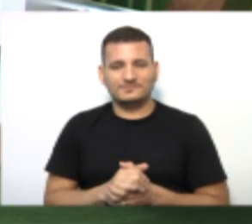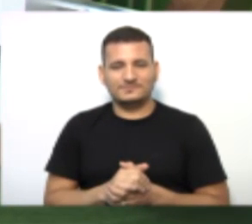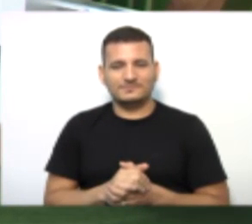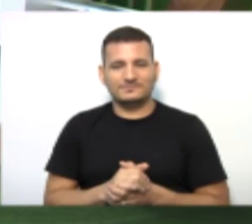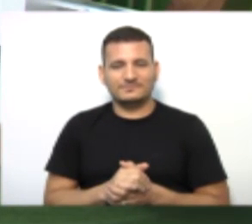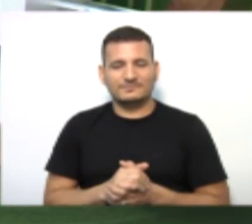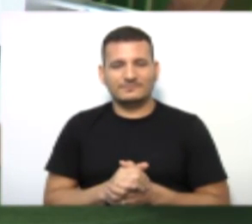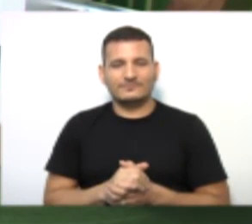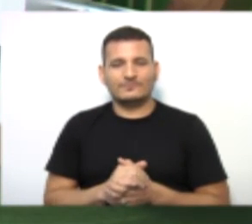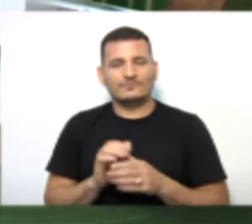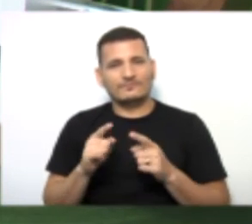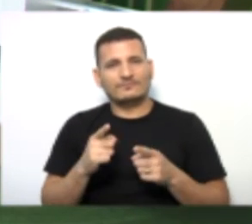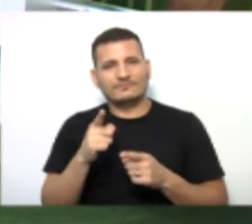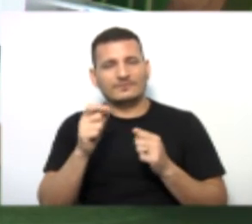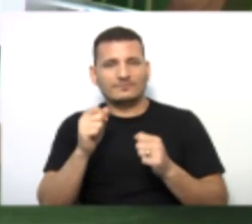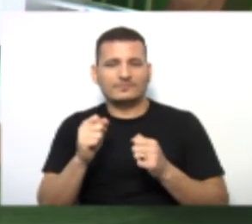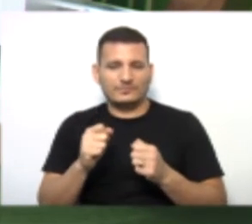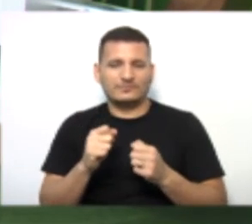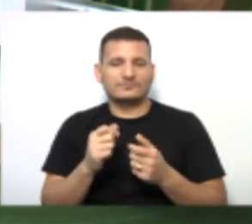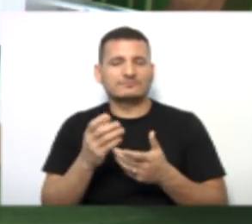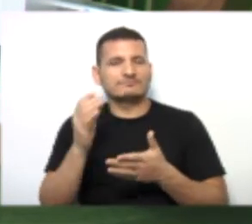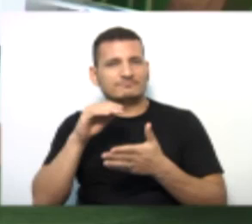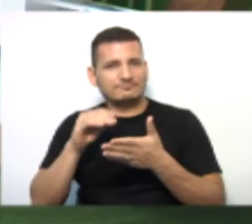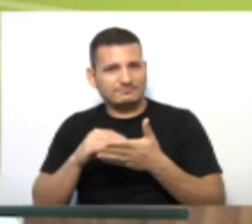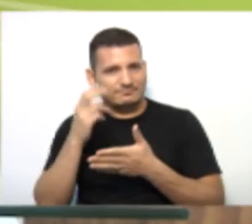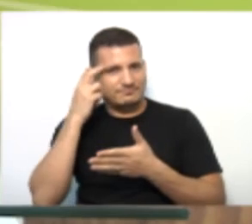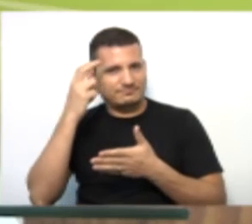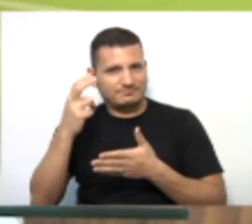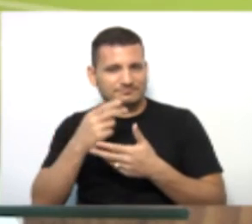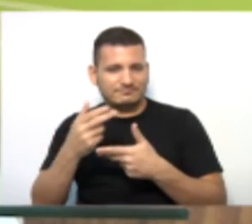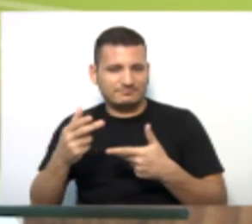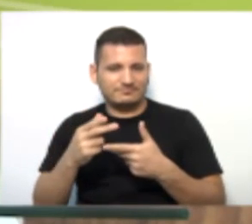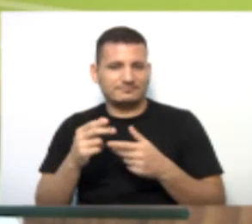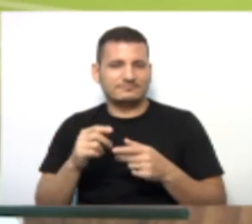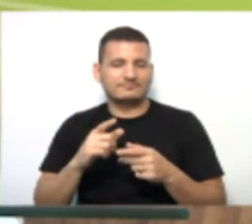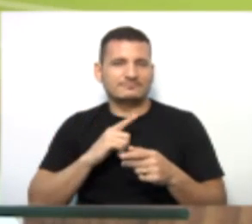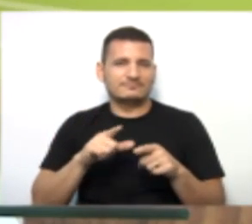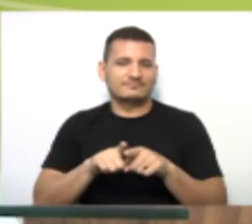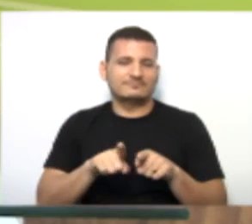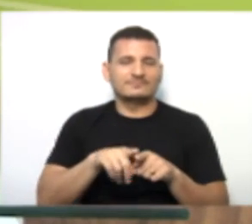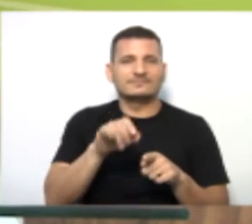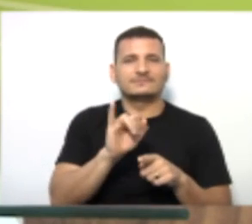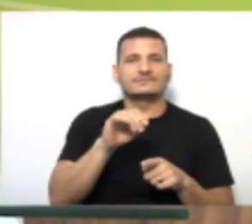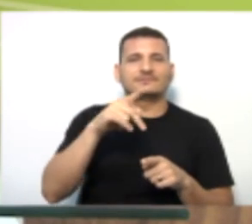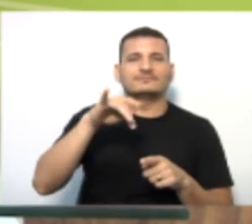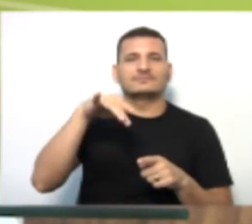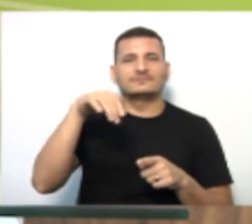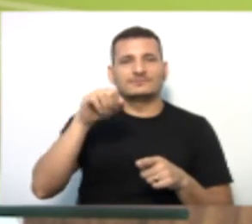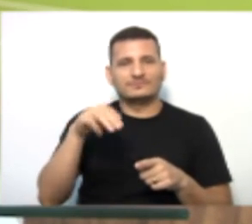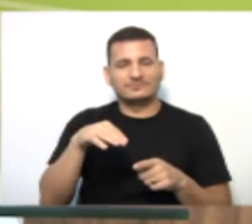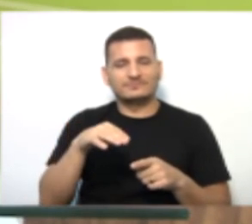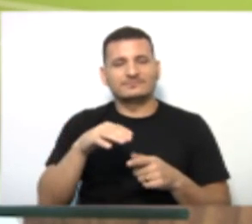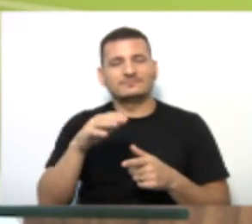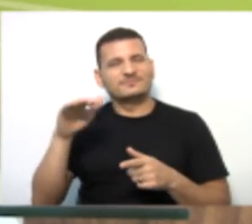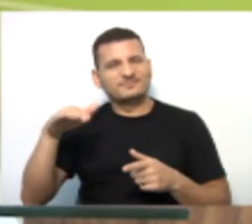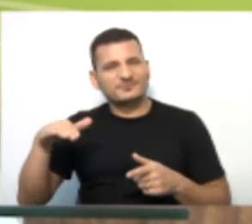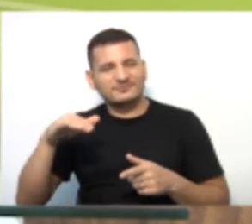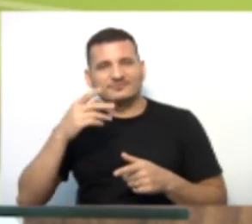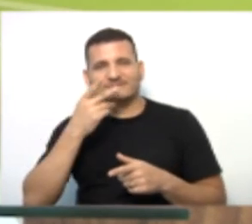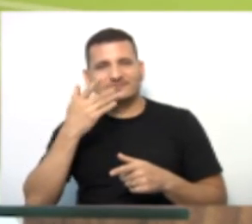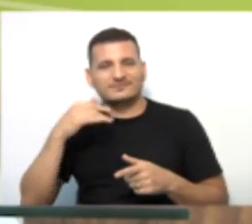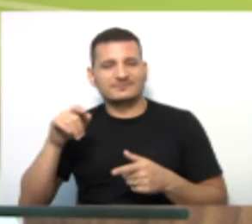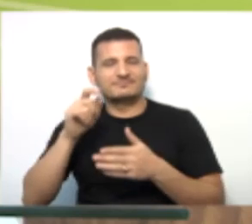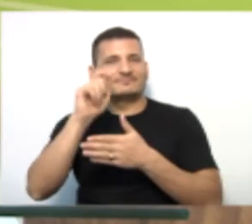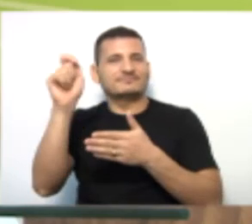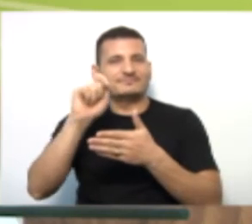professor? Mas você pode automatizar legal. E tem até aquela abertura do Simpson, que o Bart fica lá escrevendo. Isso, vai ficar